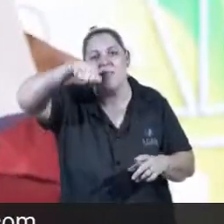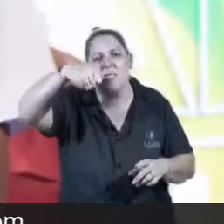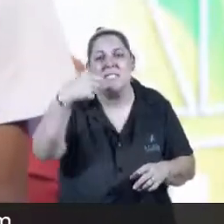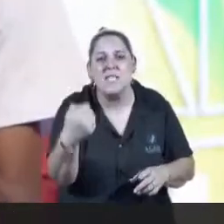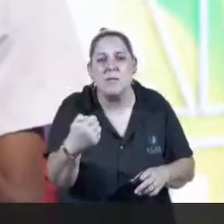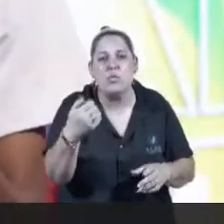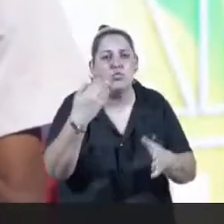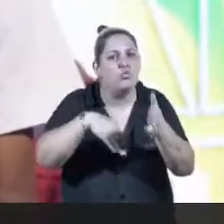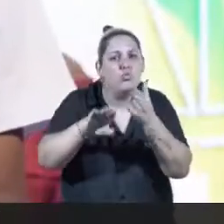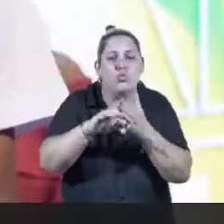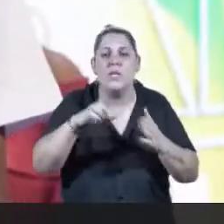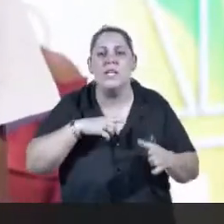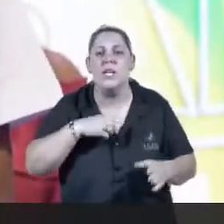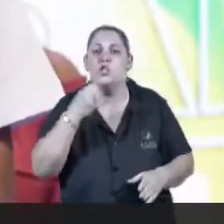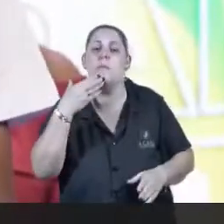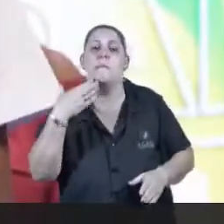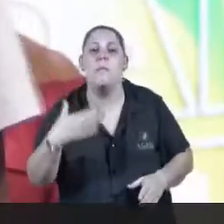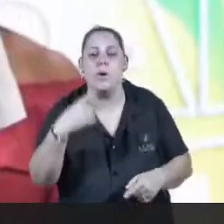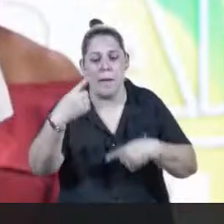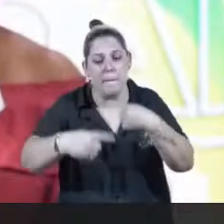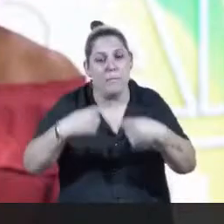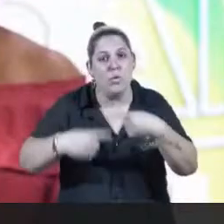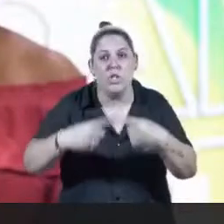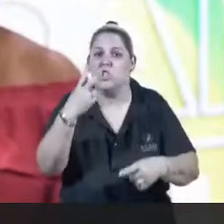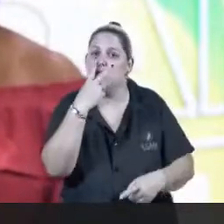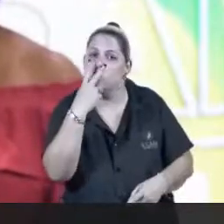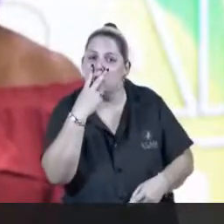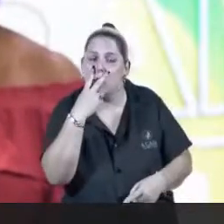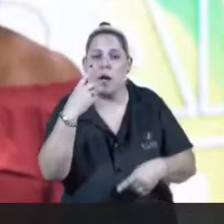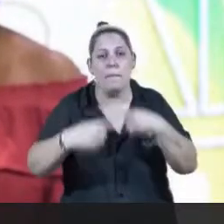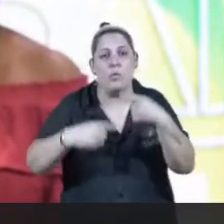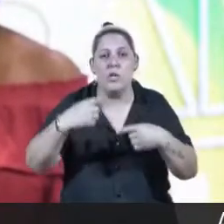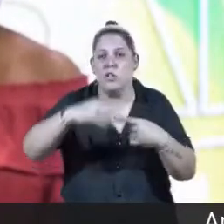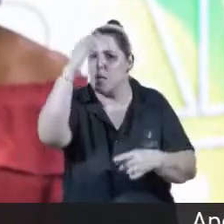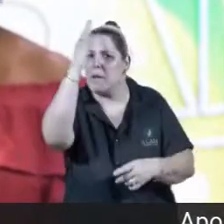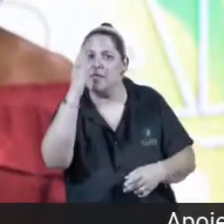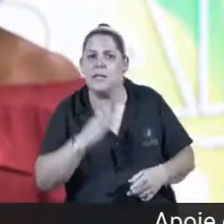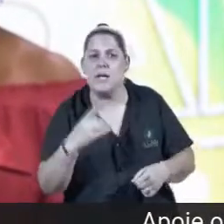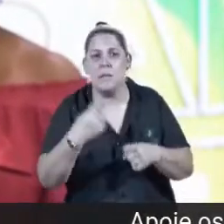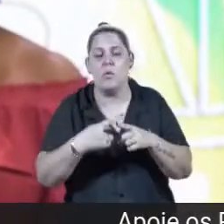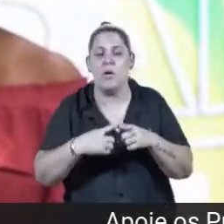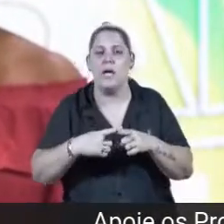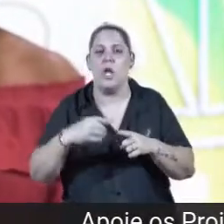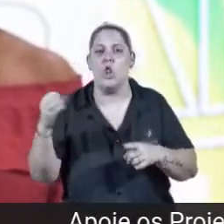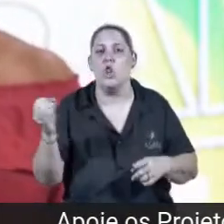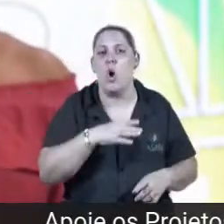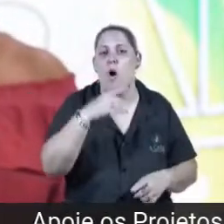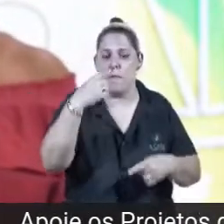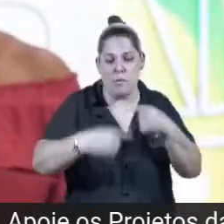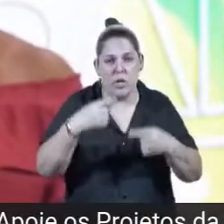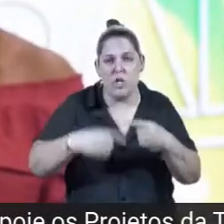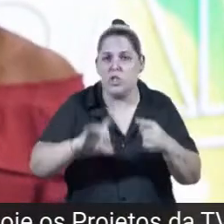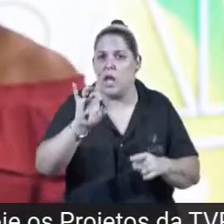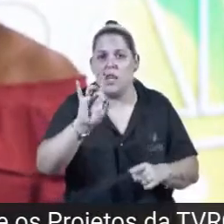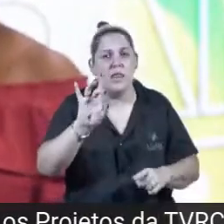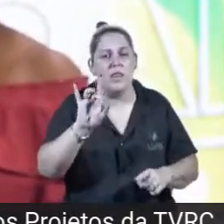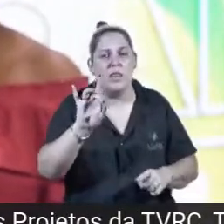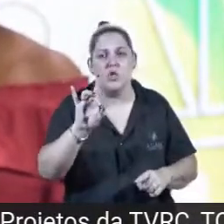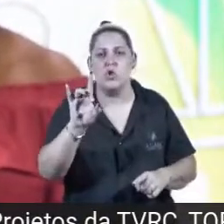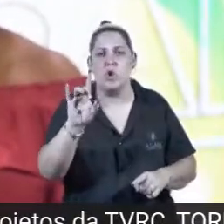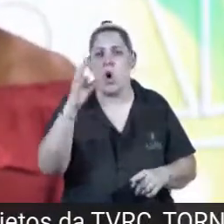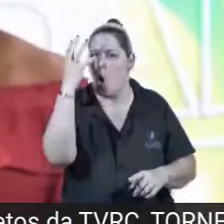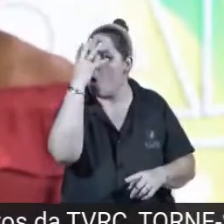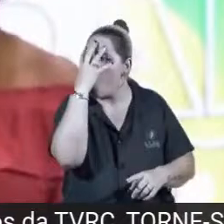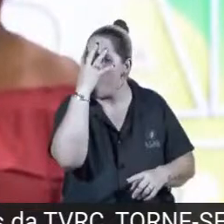na nova política brasileira. Porque a nova política, ela não está apenas em rosto novo. A nova política, ela está focada